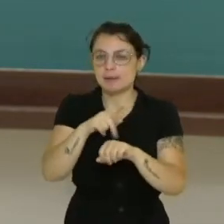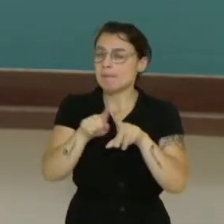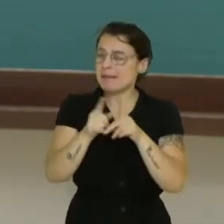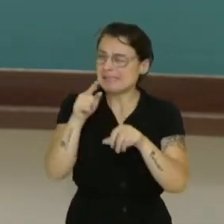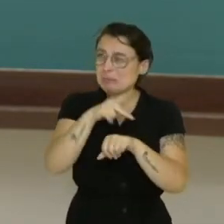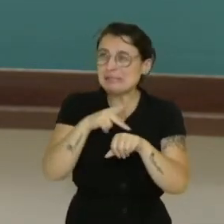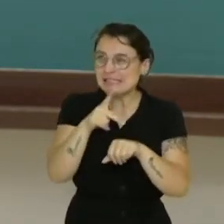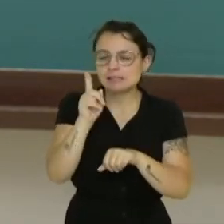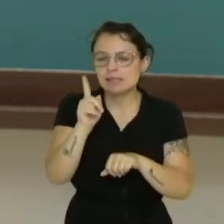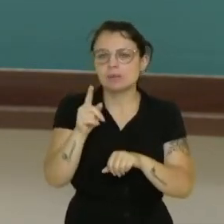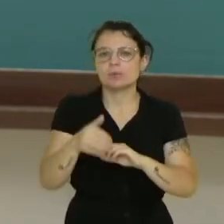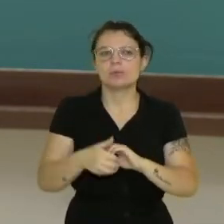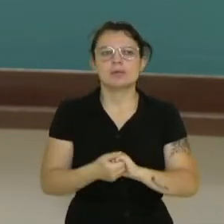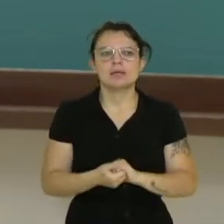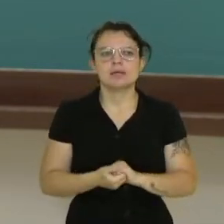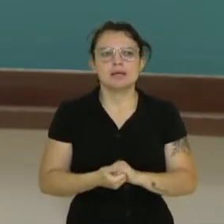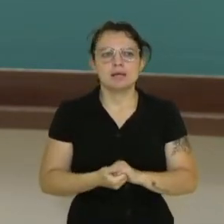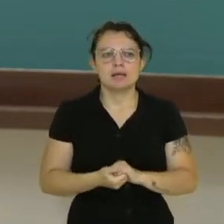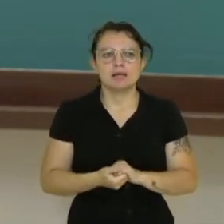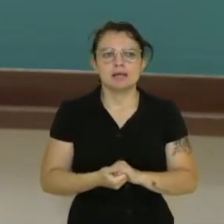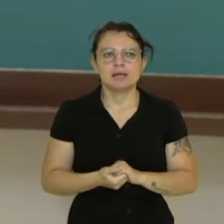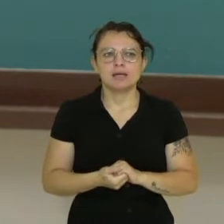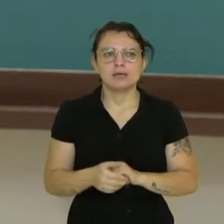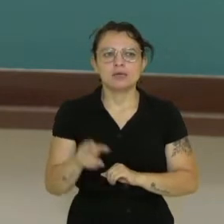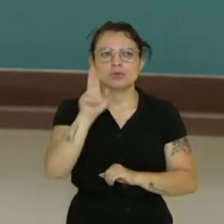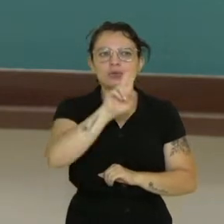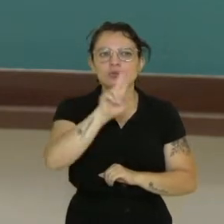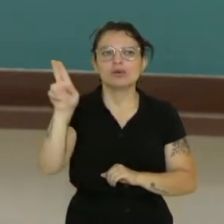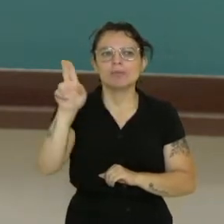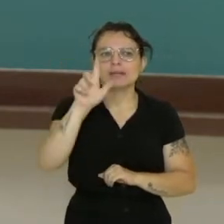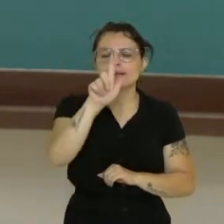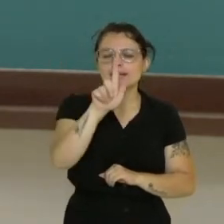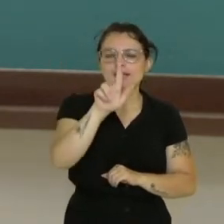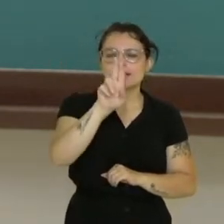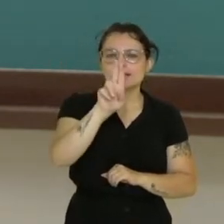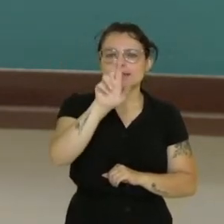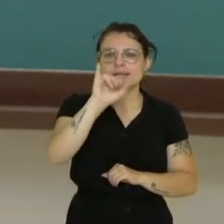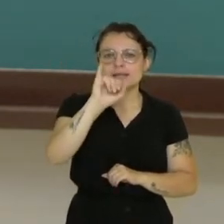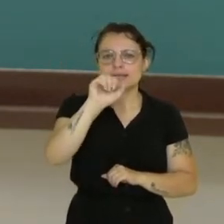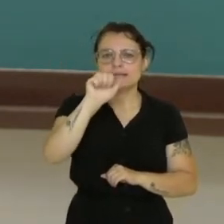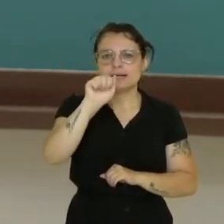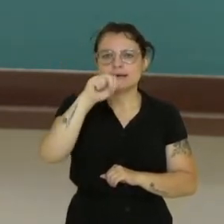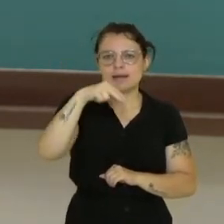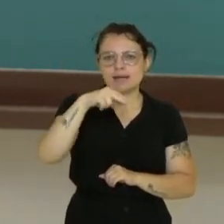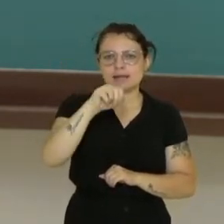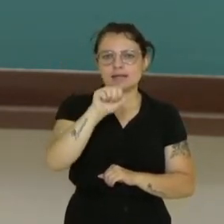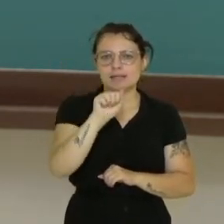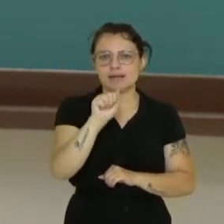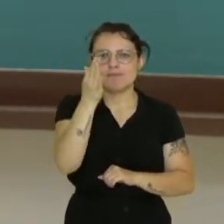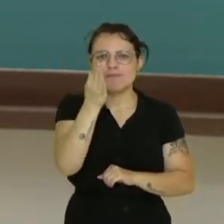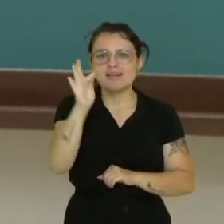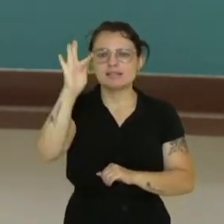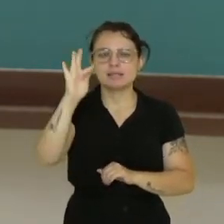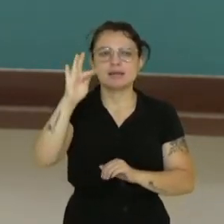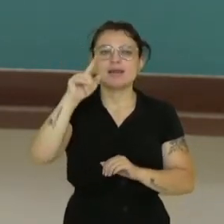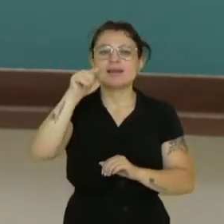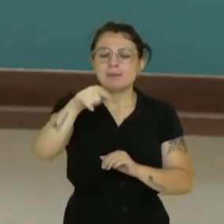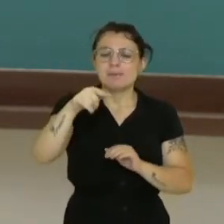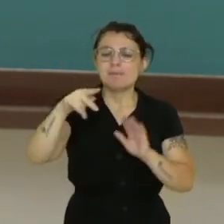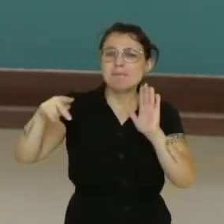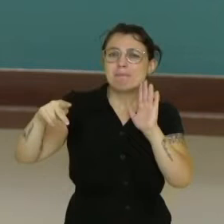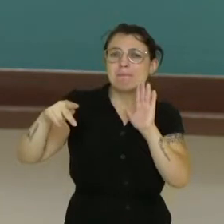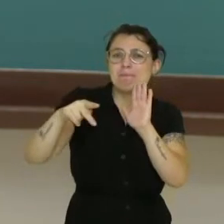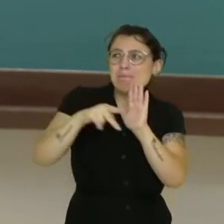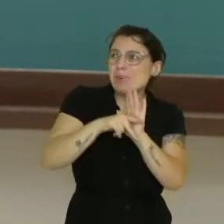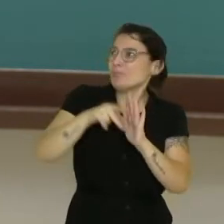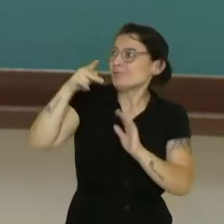país. Seria a Guiana Francesa, que é território